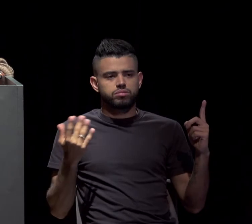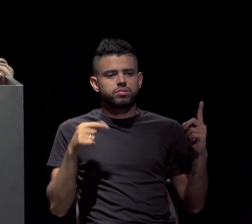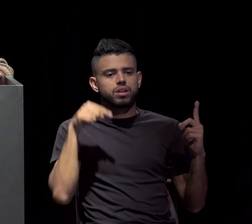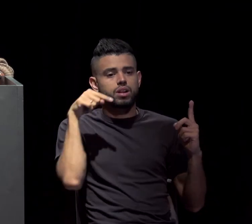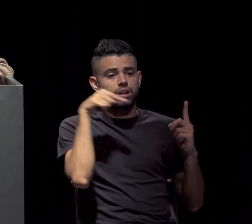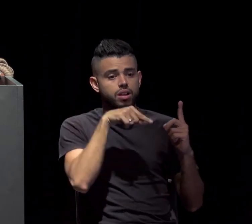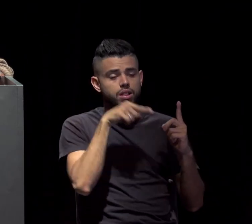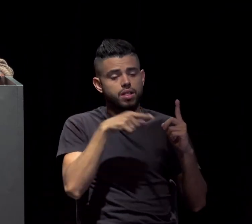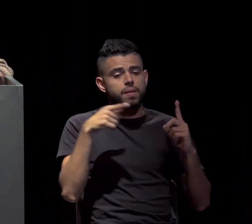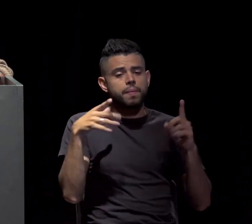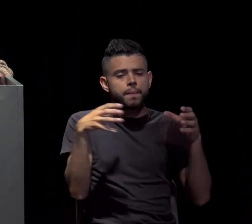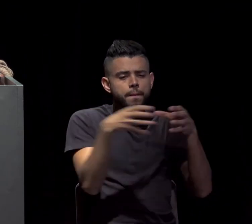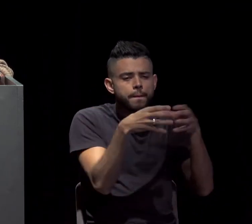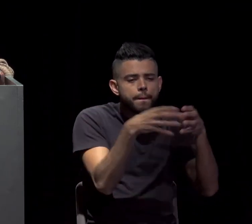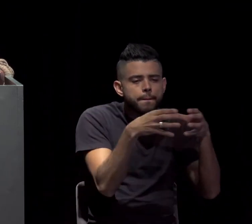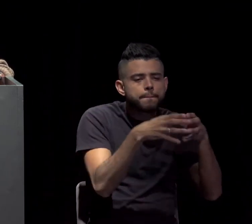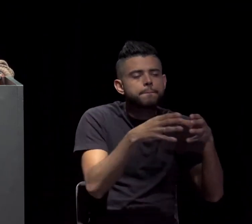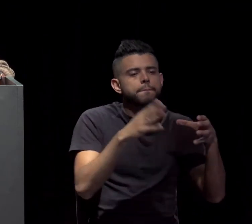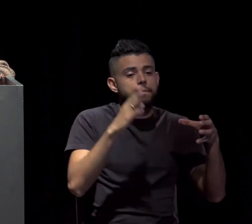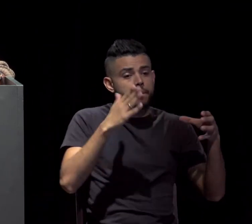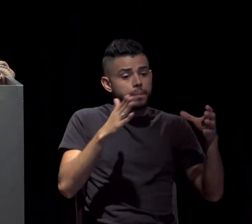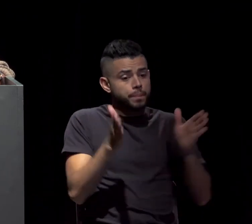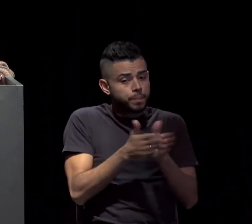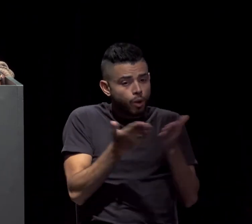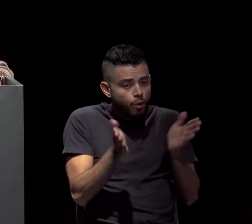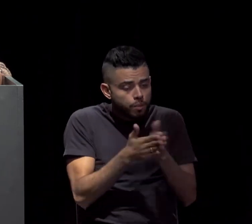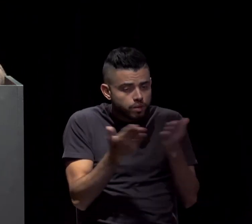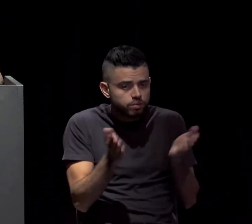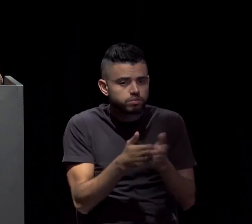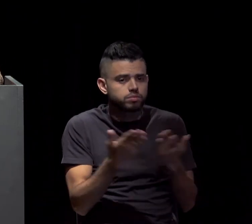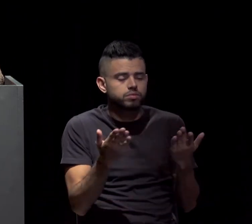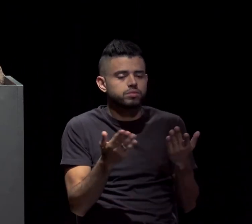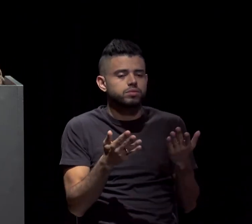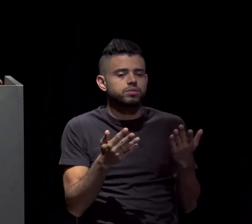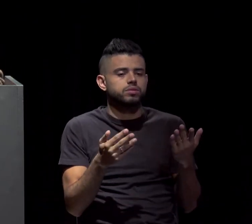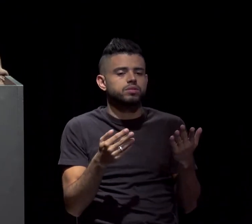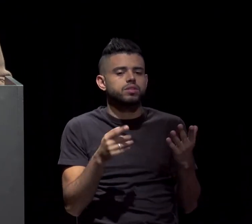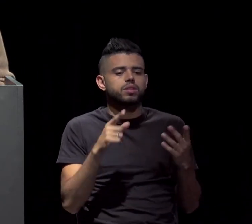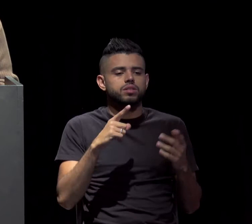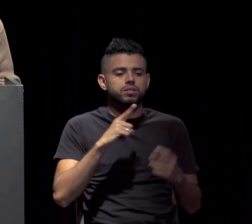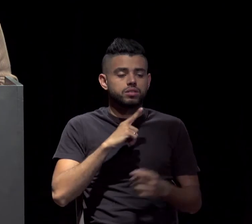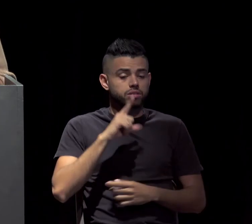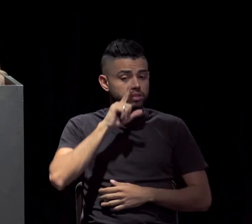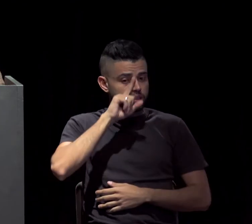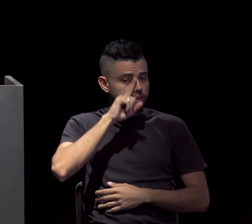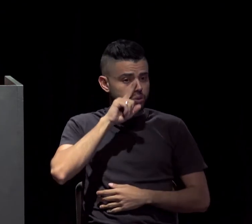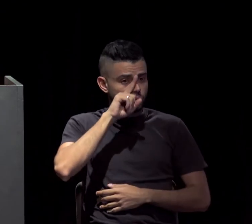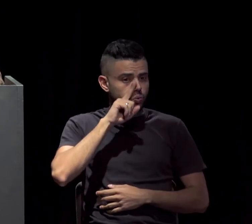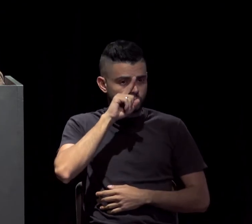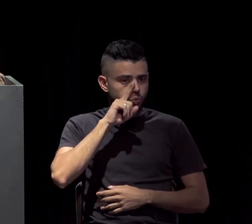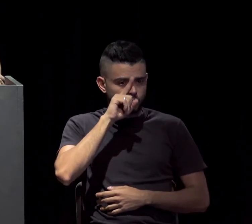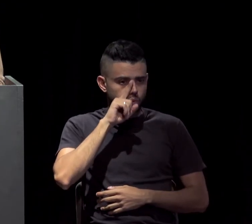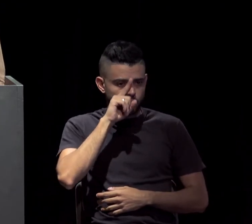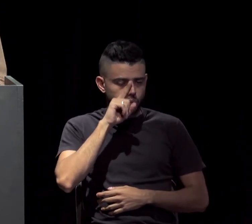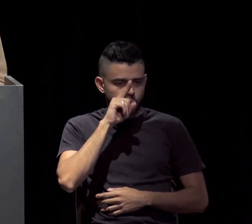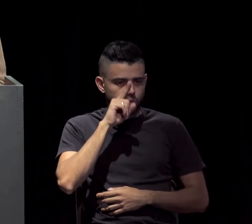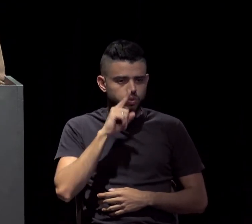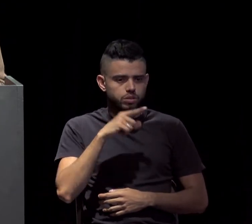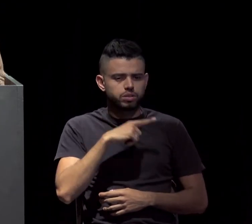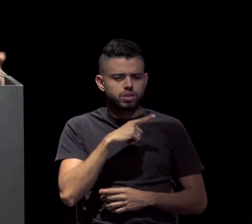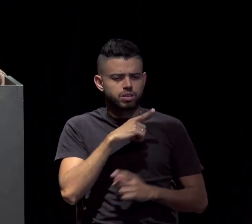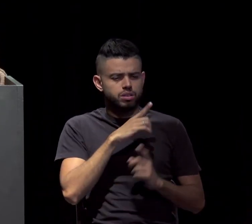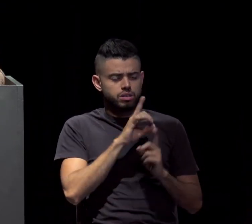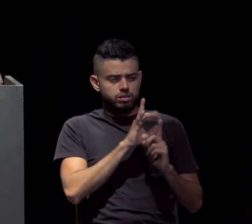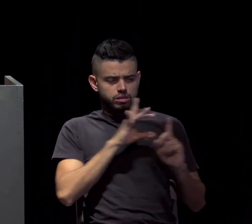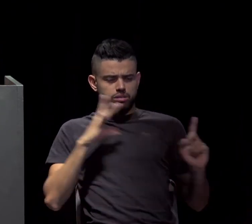pobre, cerceada por guilheiros, uma comunidade em estado de risco. Essa tensão racial e